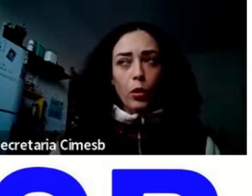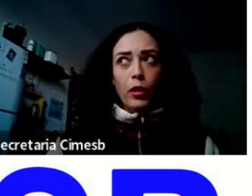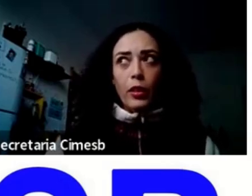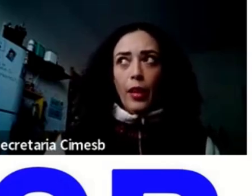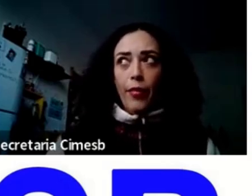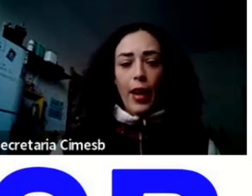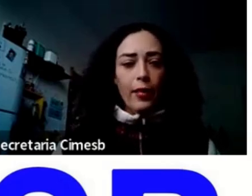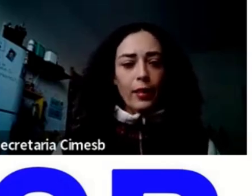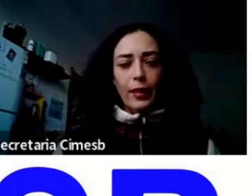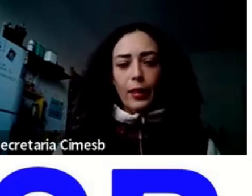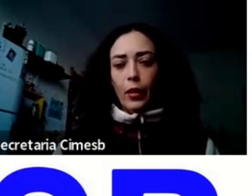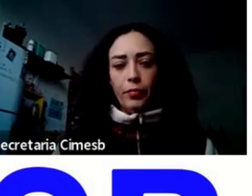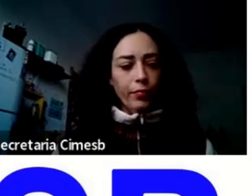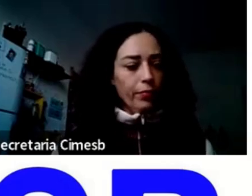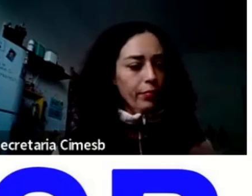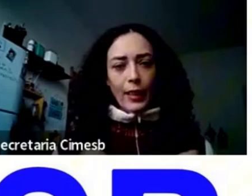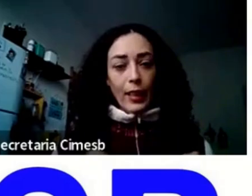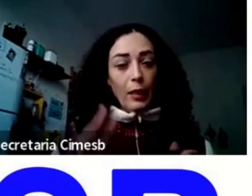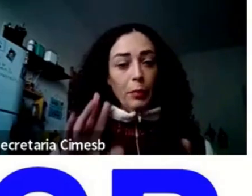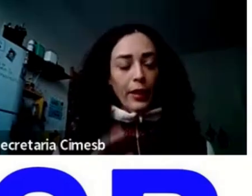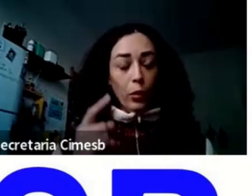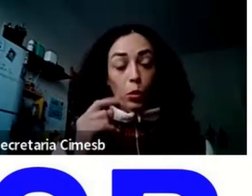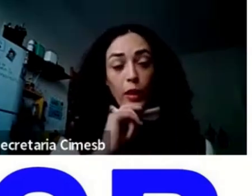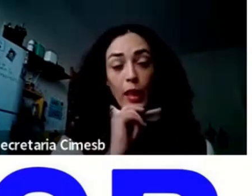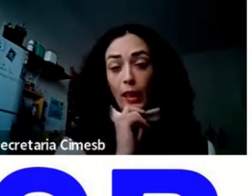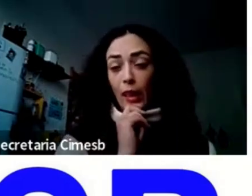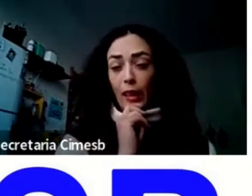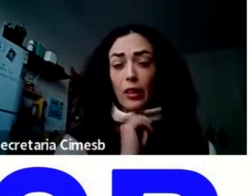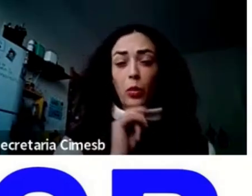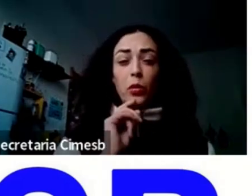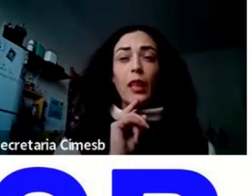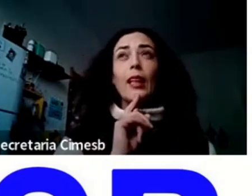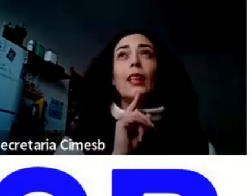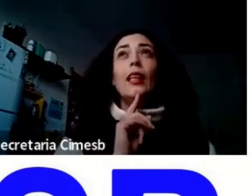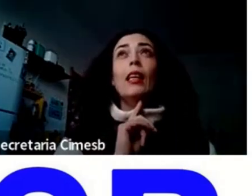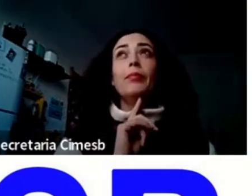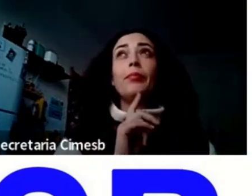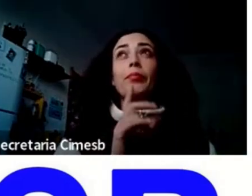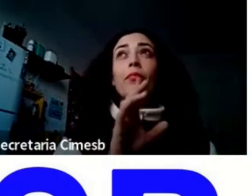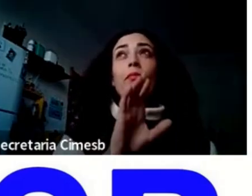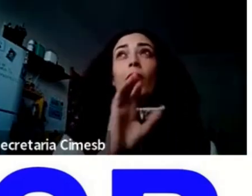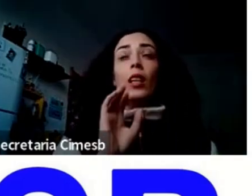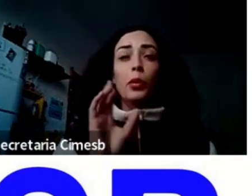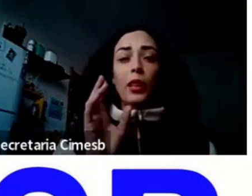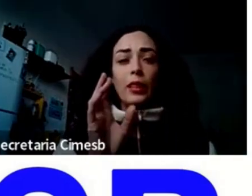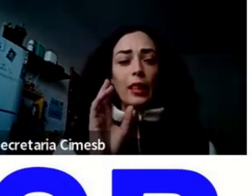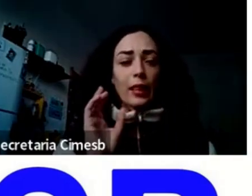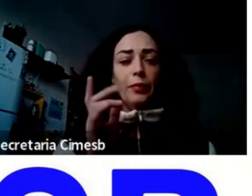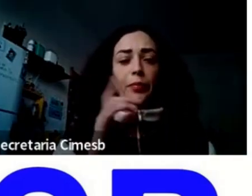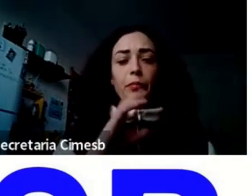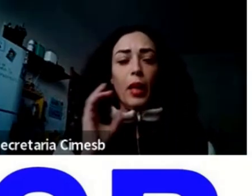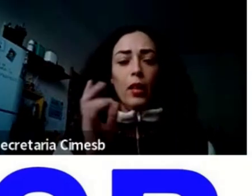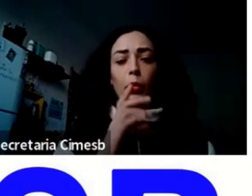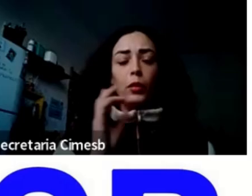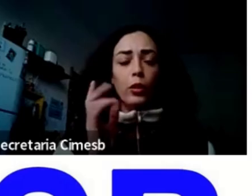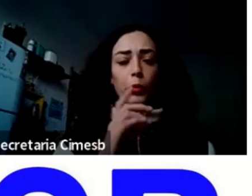Tem o surdo severo, assim, ó. Nada, porque tem surdo que ainda escuta aquela ambulância,